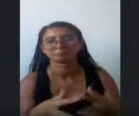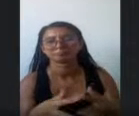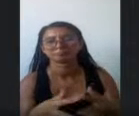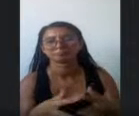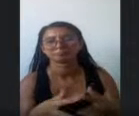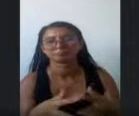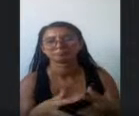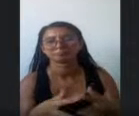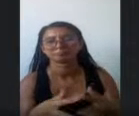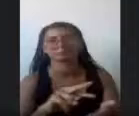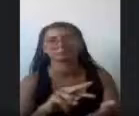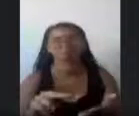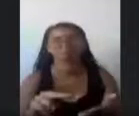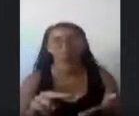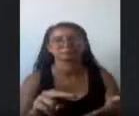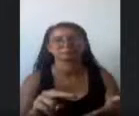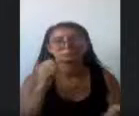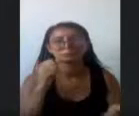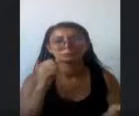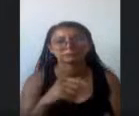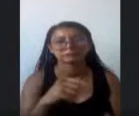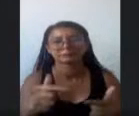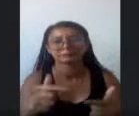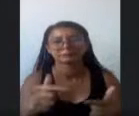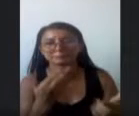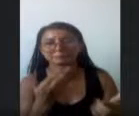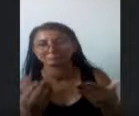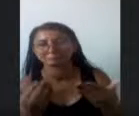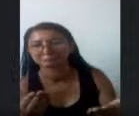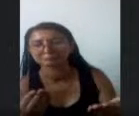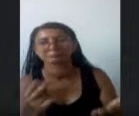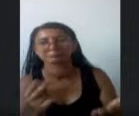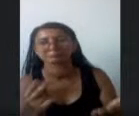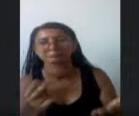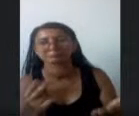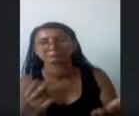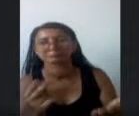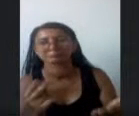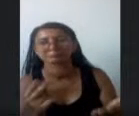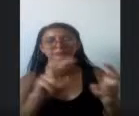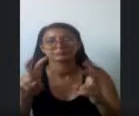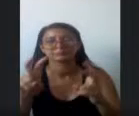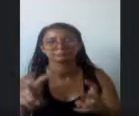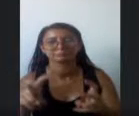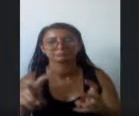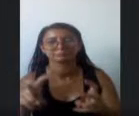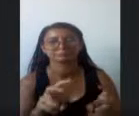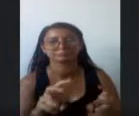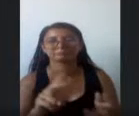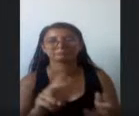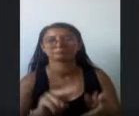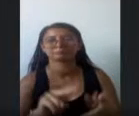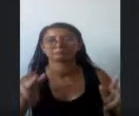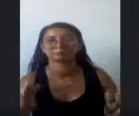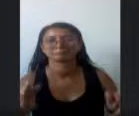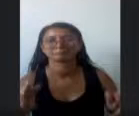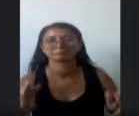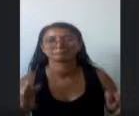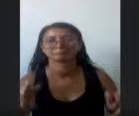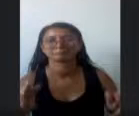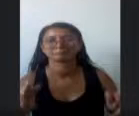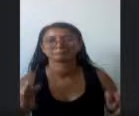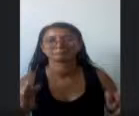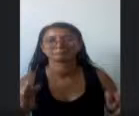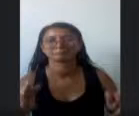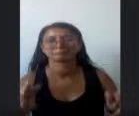do sexo, enfim, a gente tem tantas outras temáticas que nos instigam, que colocam aí essa tarde como uma tarde realmente